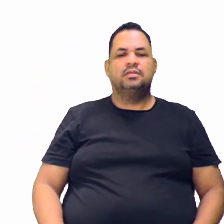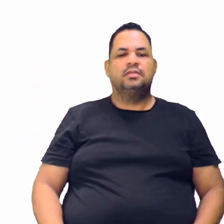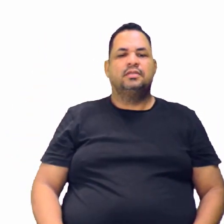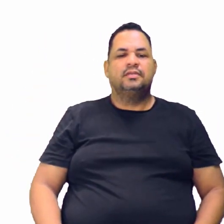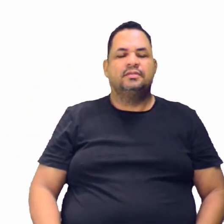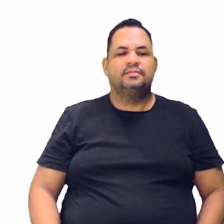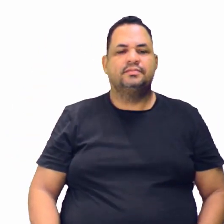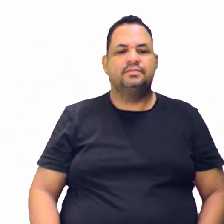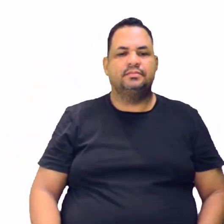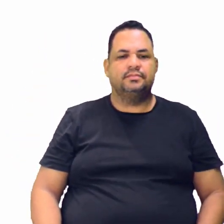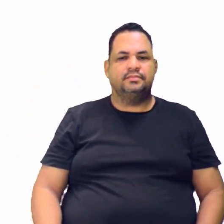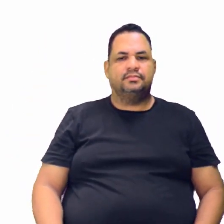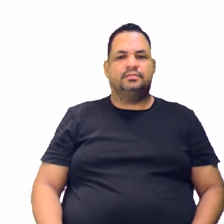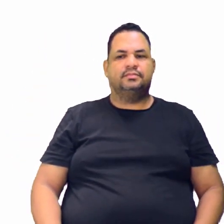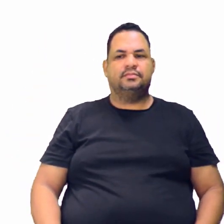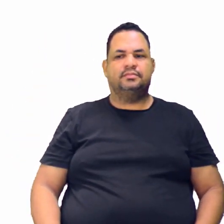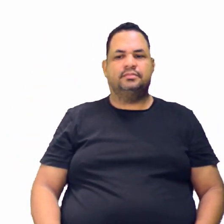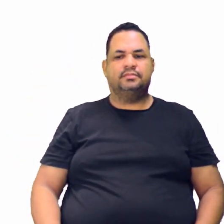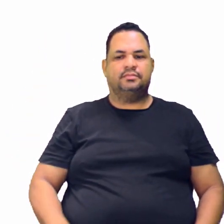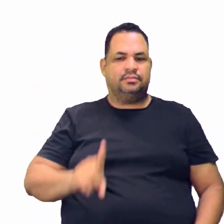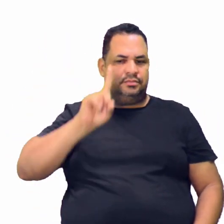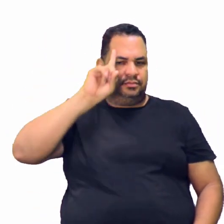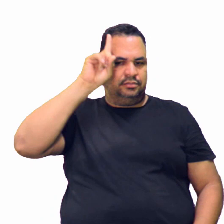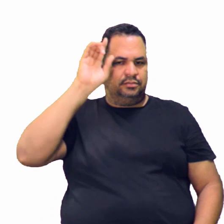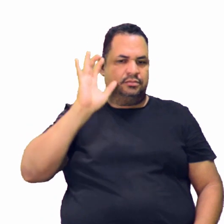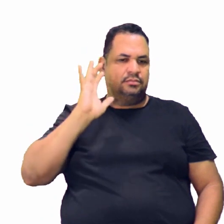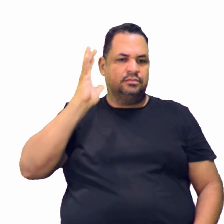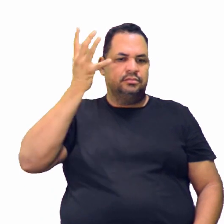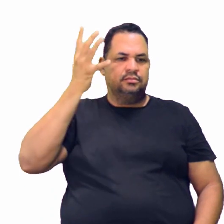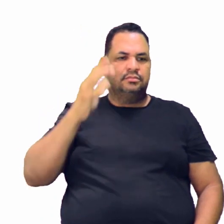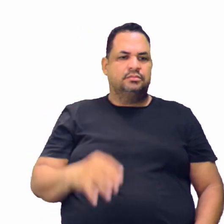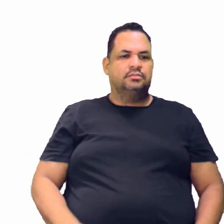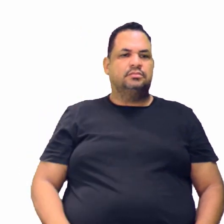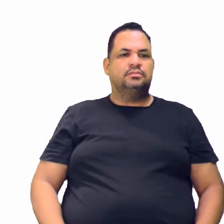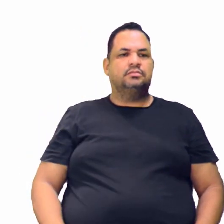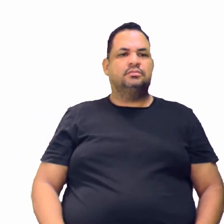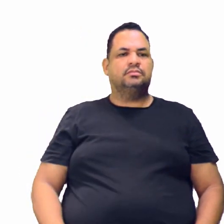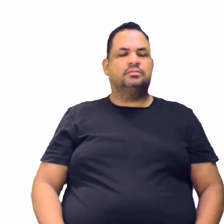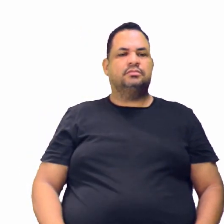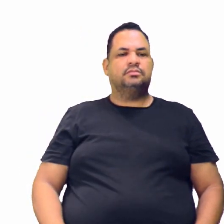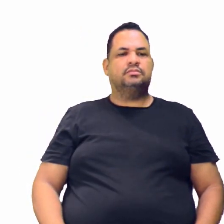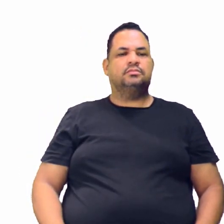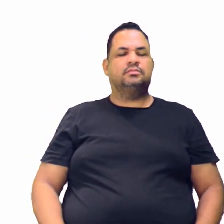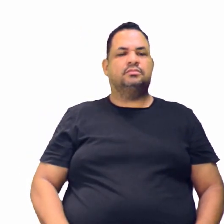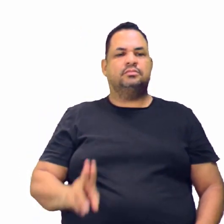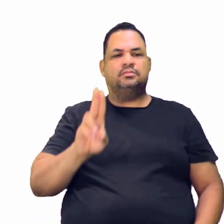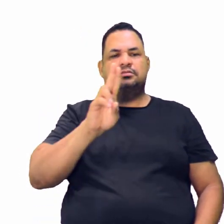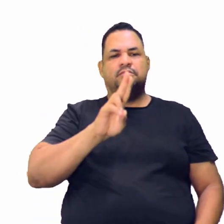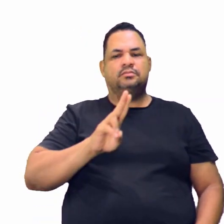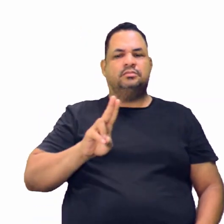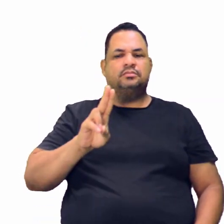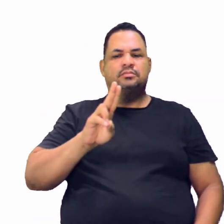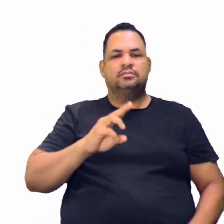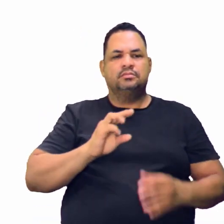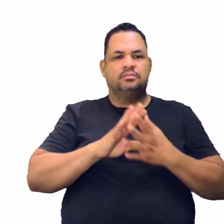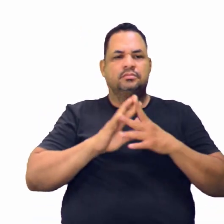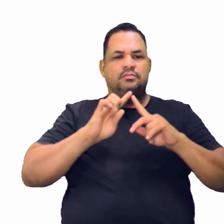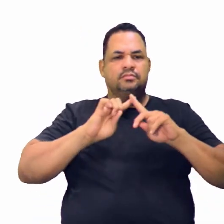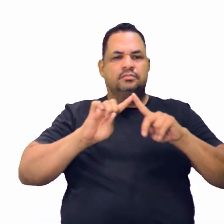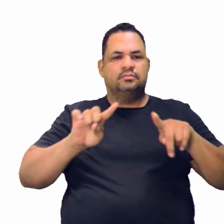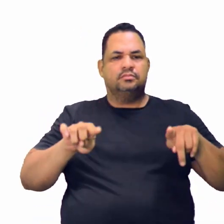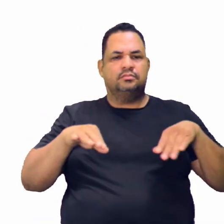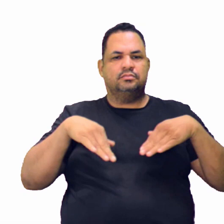crianças acordaram. Viu só? Ideia de tempo? Vamos lá. Agora aqui, usa-se